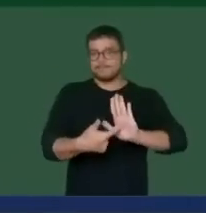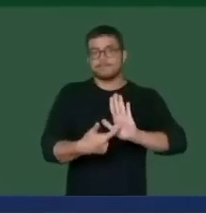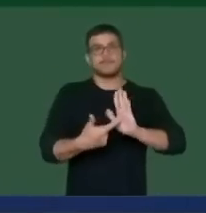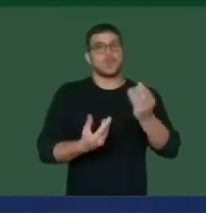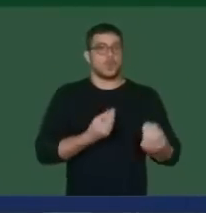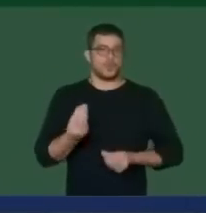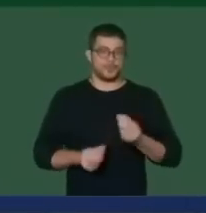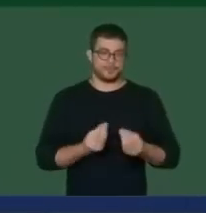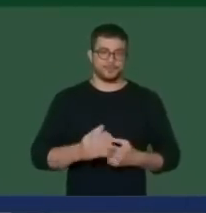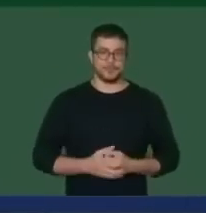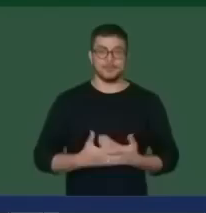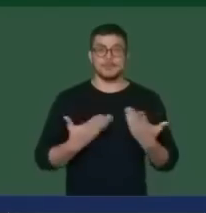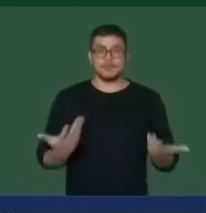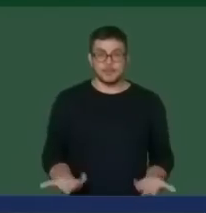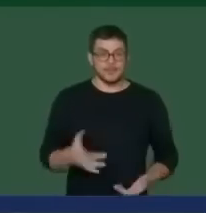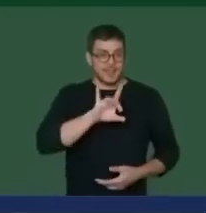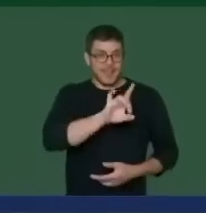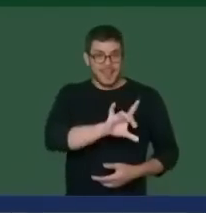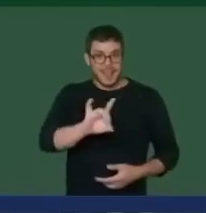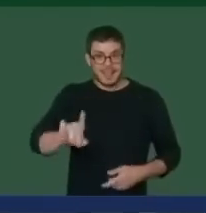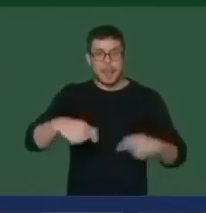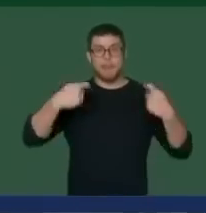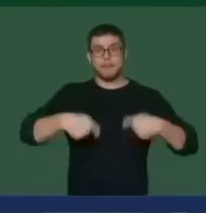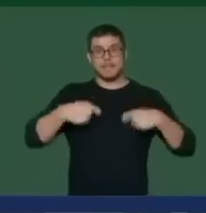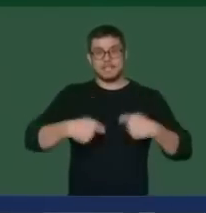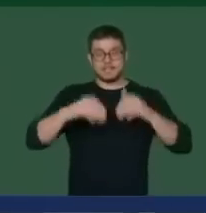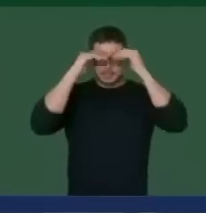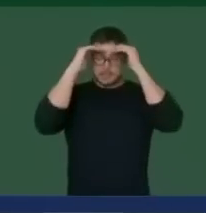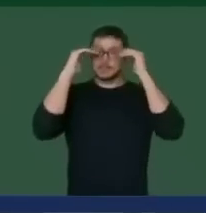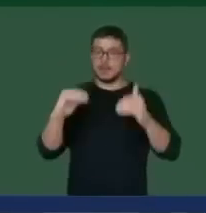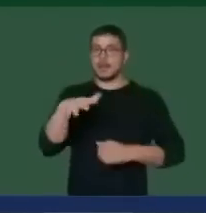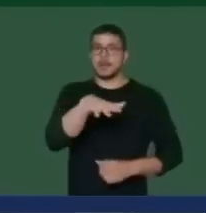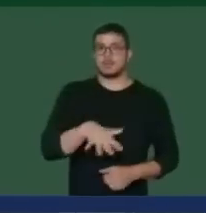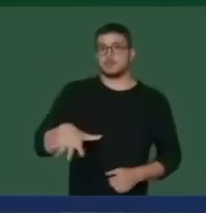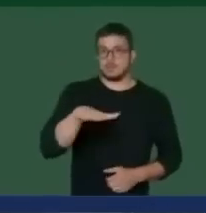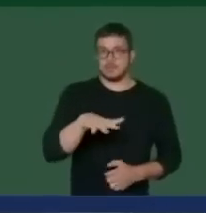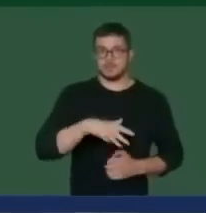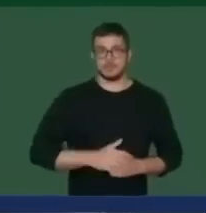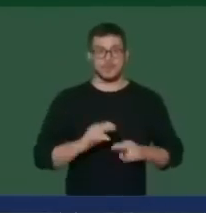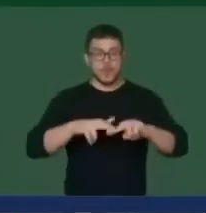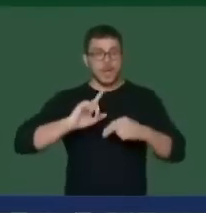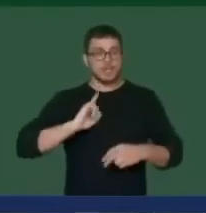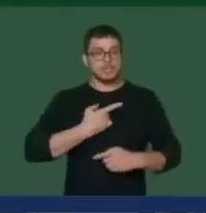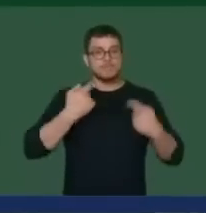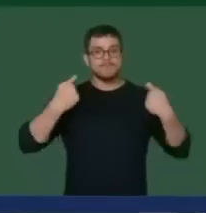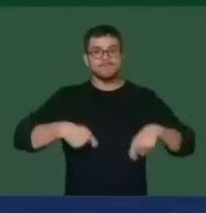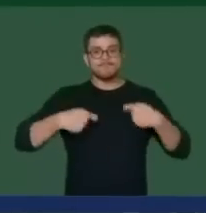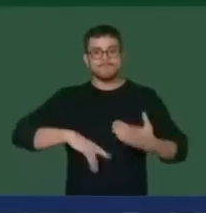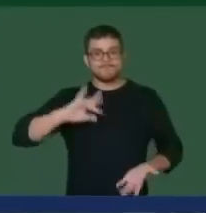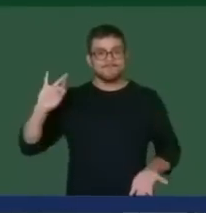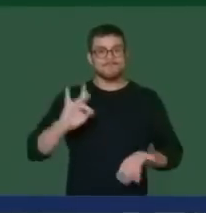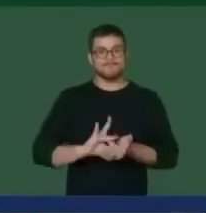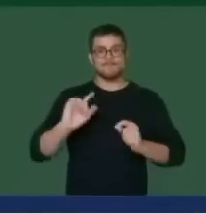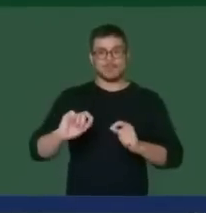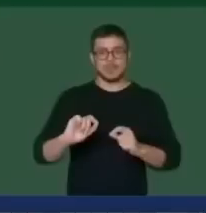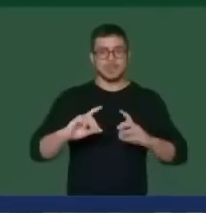ver cada um no seu quadrado constitucional, para voltarmos a ver poderes